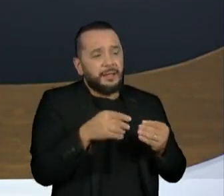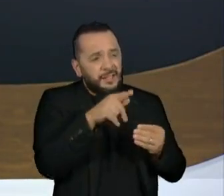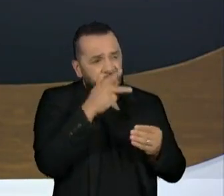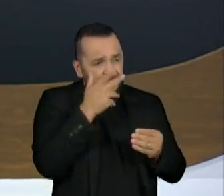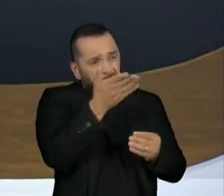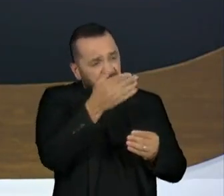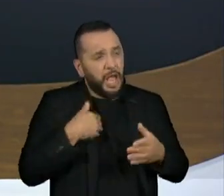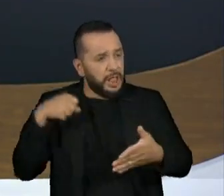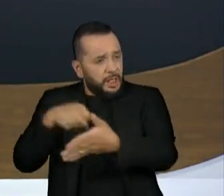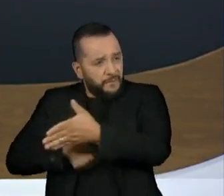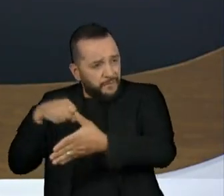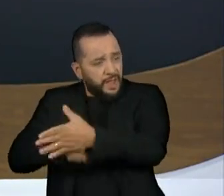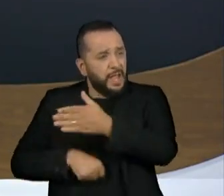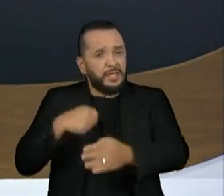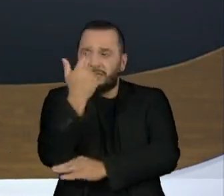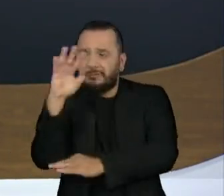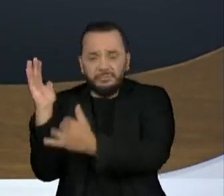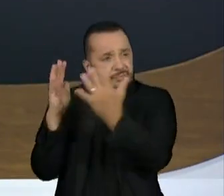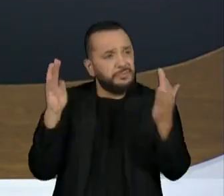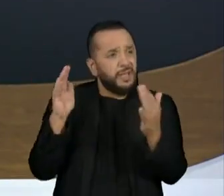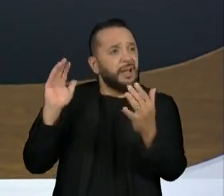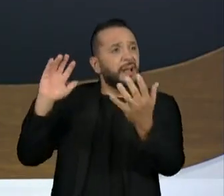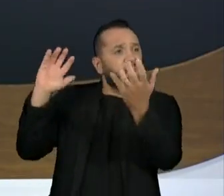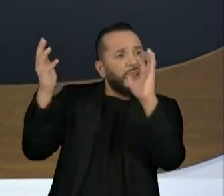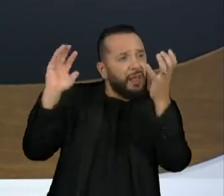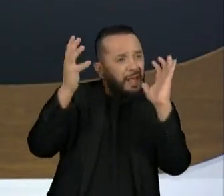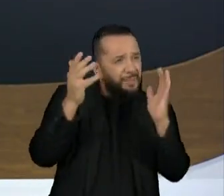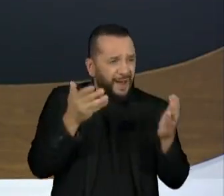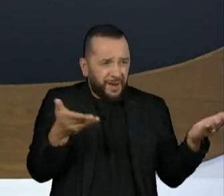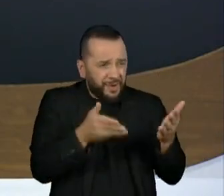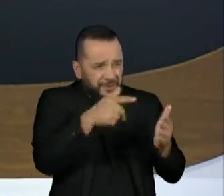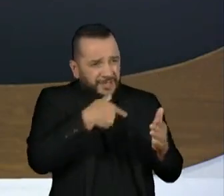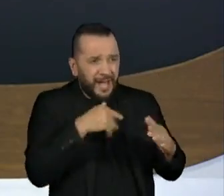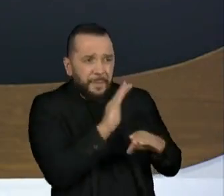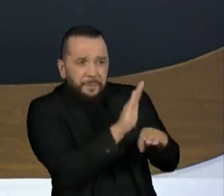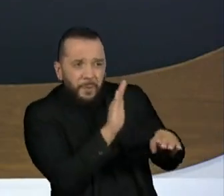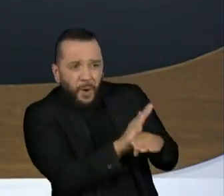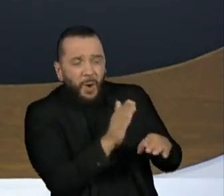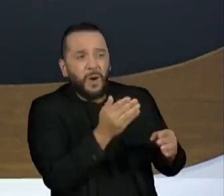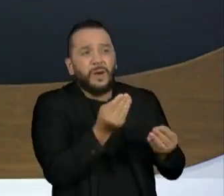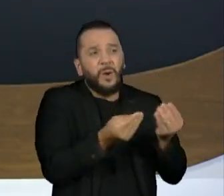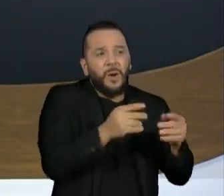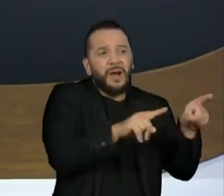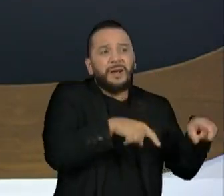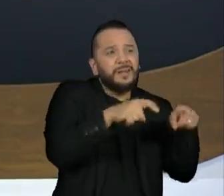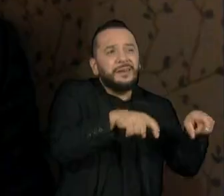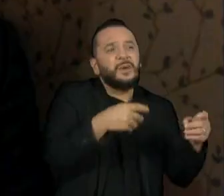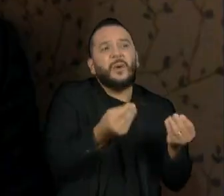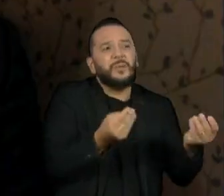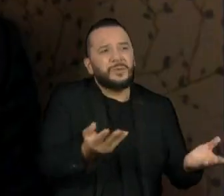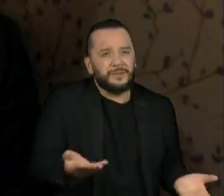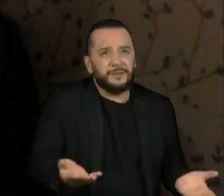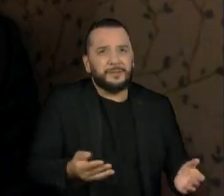de defensor das mudanças dos projetos ambientais, etc.? Em que lugar isso o coloca?